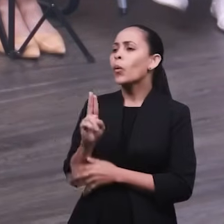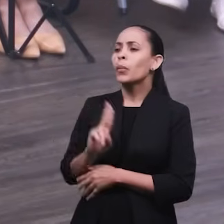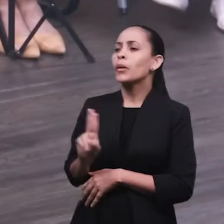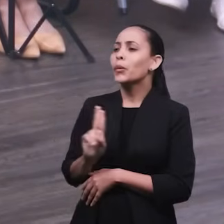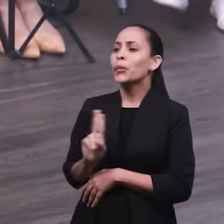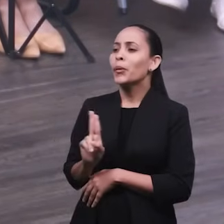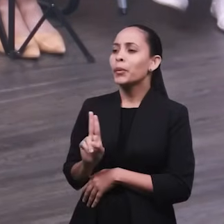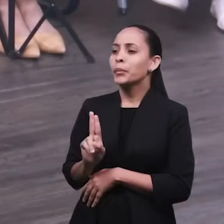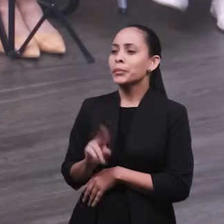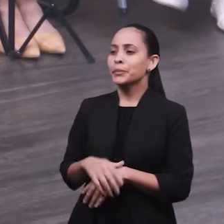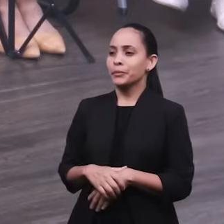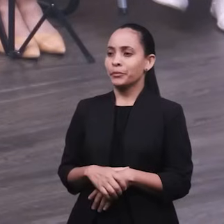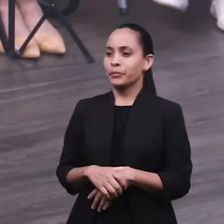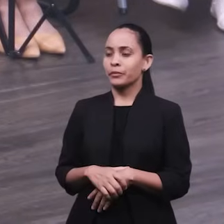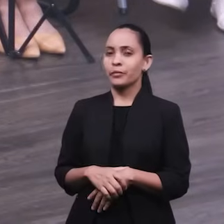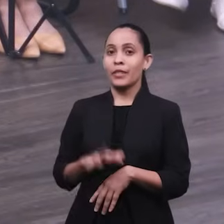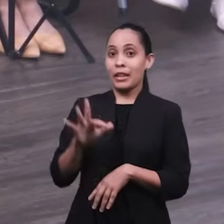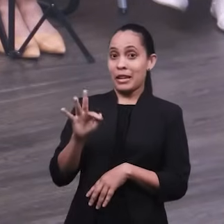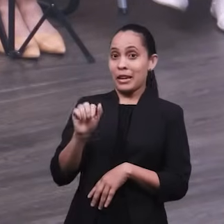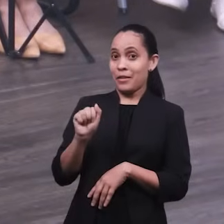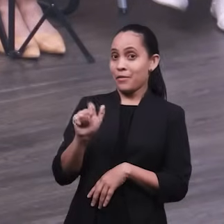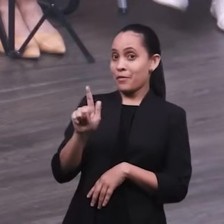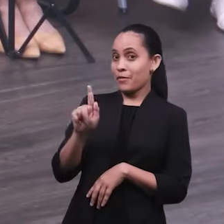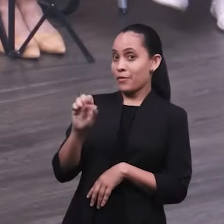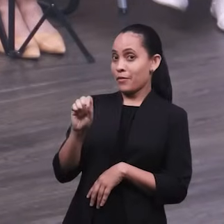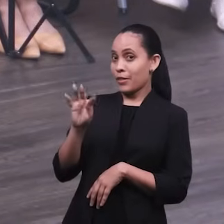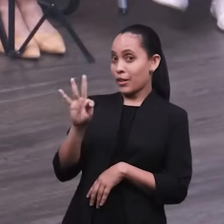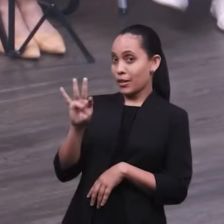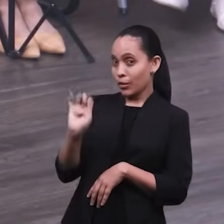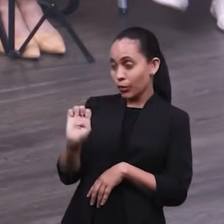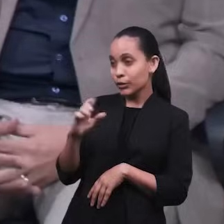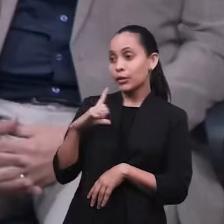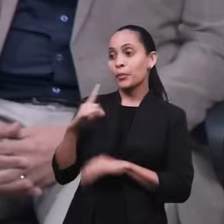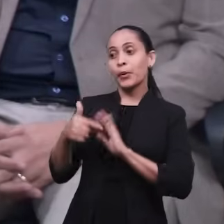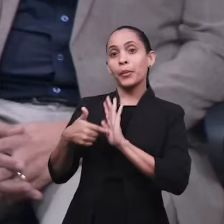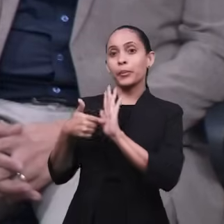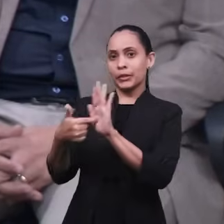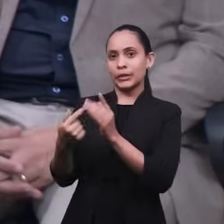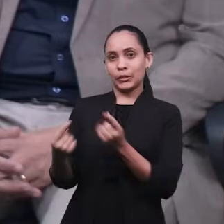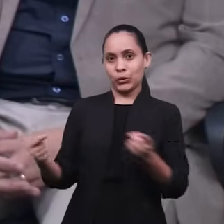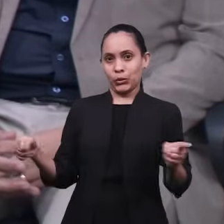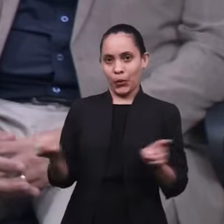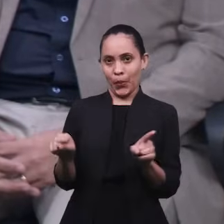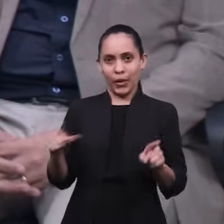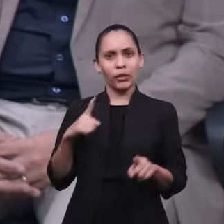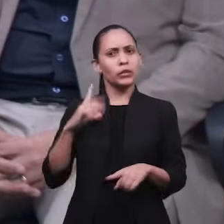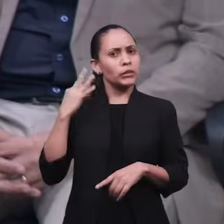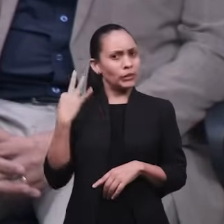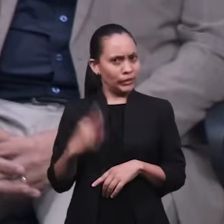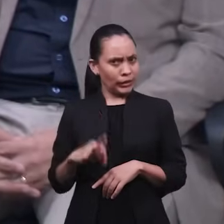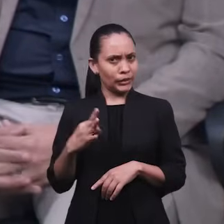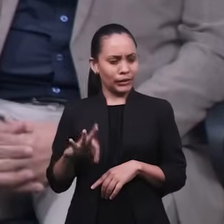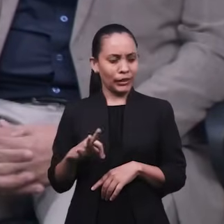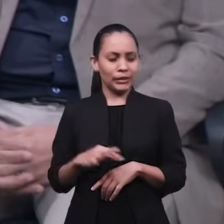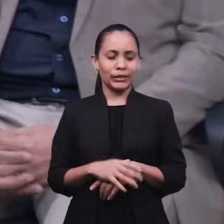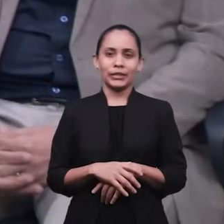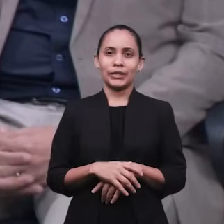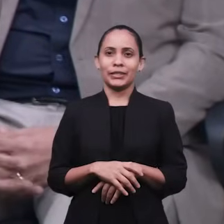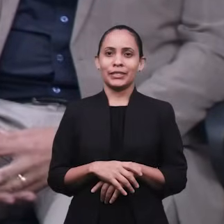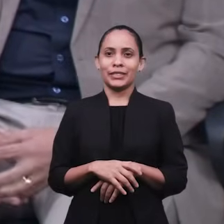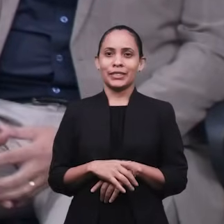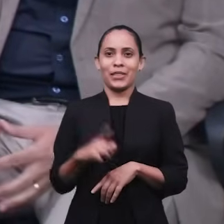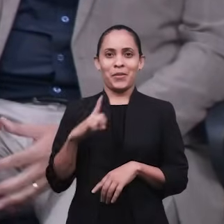como é que é o nome desse instrumento? Fagote. Fagote. Nós também vamos ter um programa falando também de instrumentos e com certeza